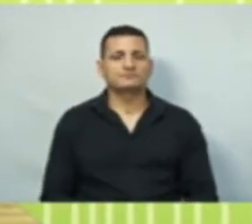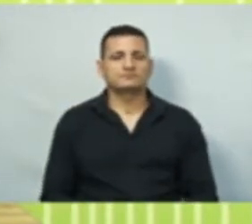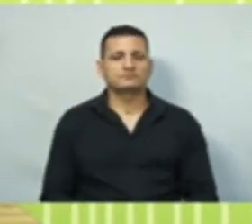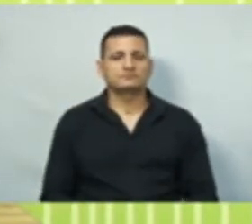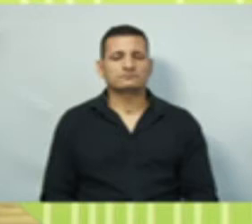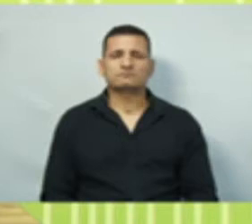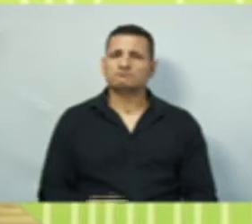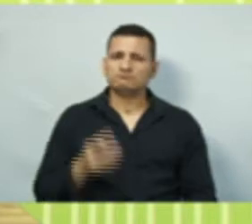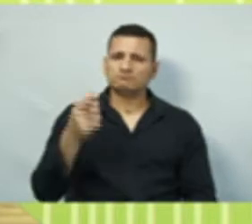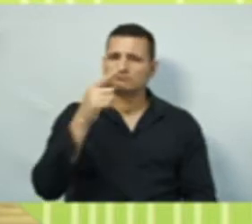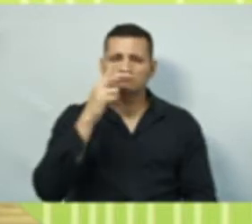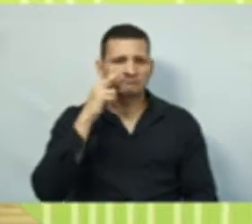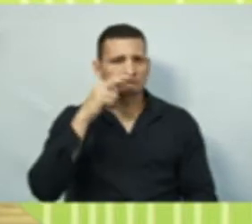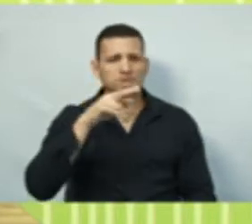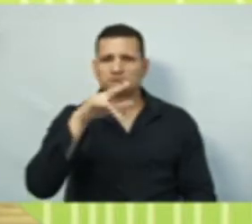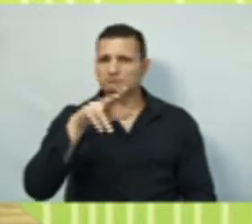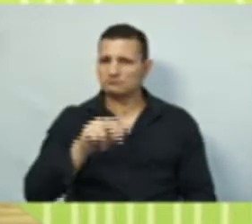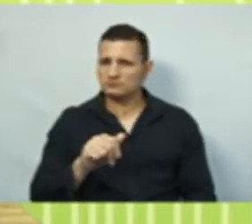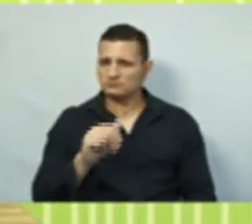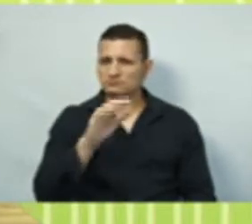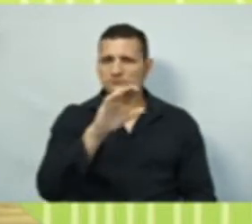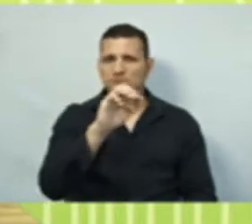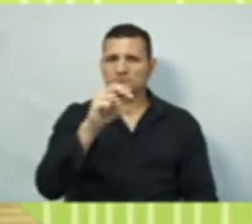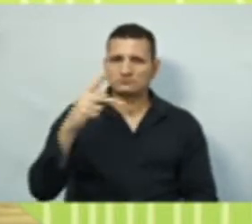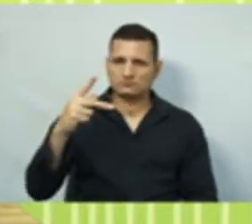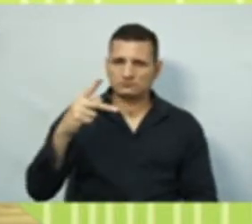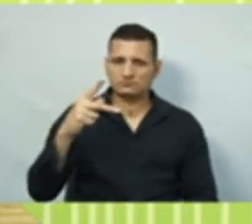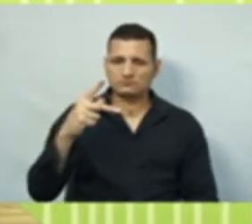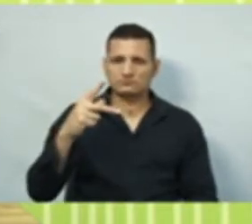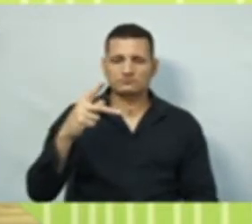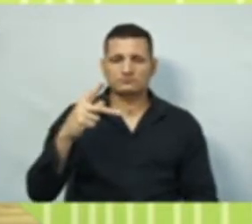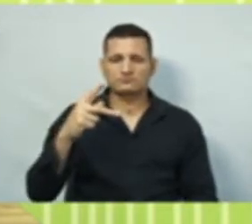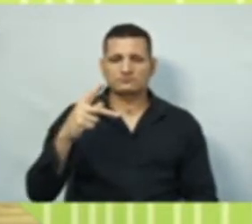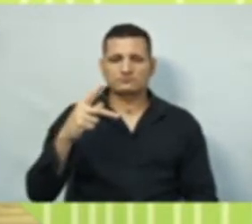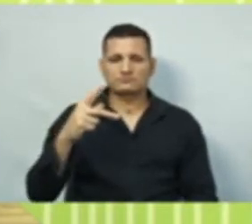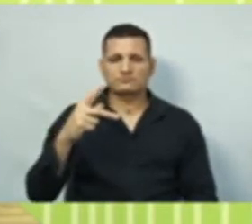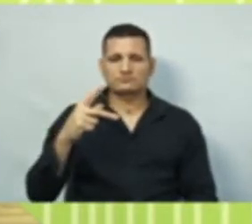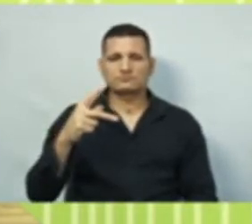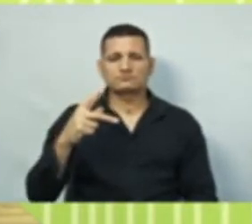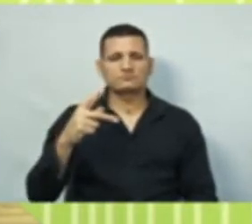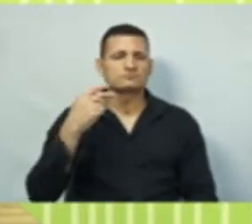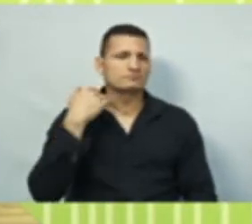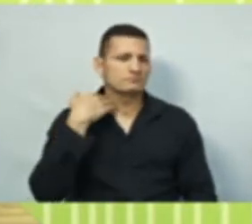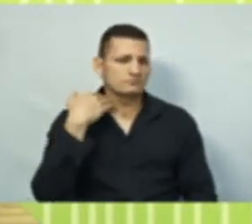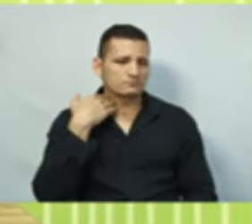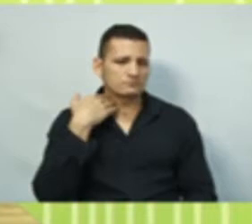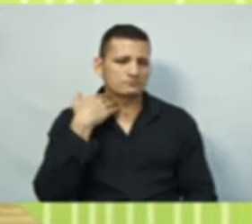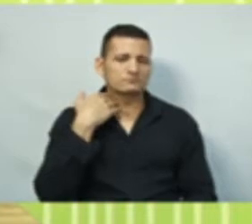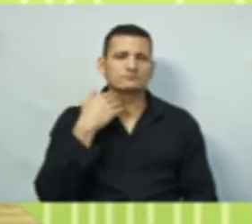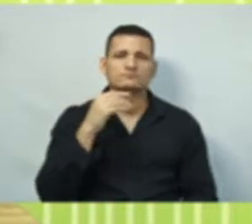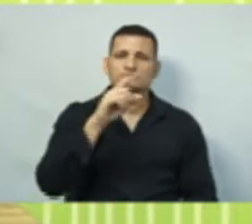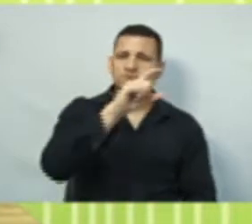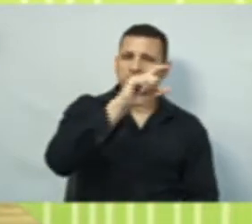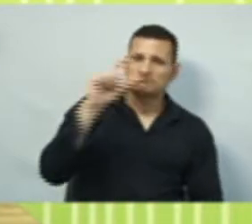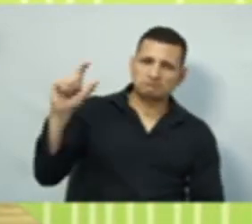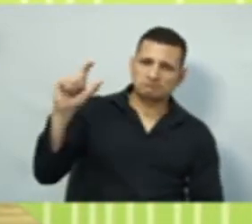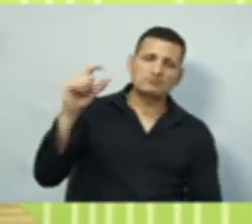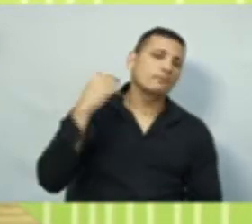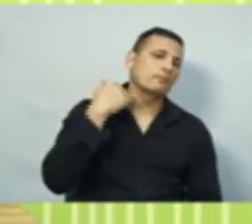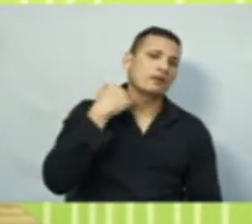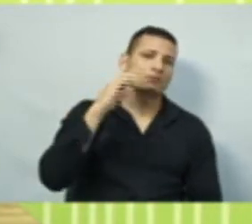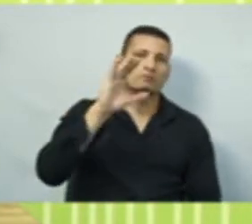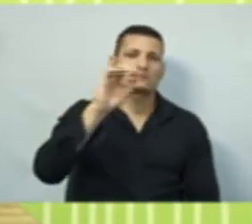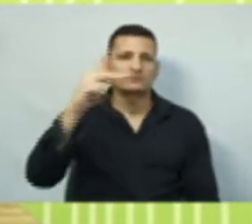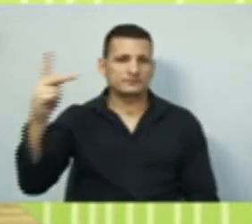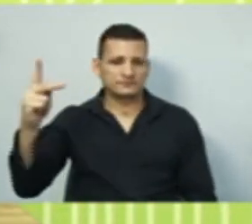vocês nunca viram uma cooperativa que seja um banco escrito banco de